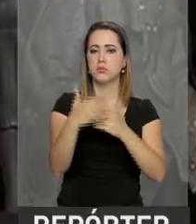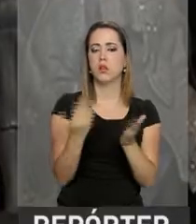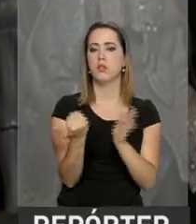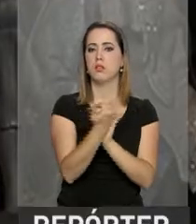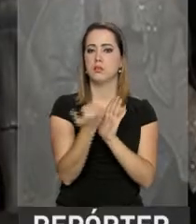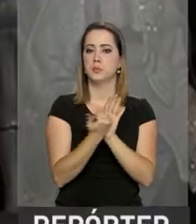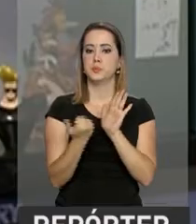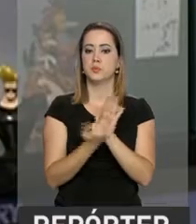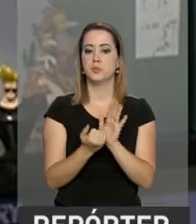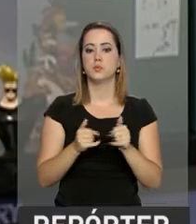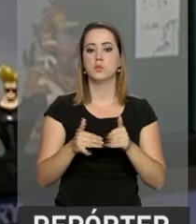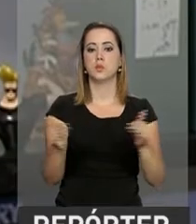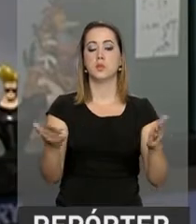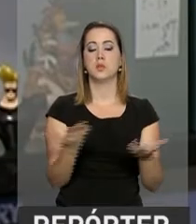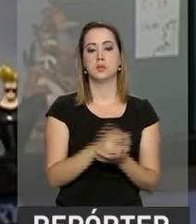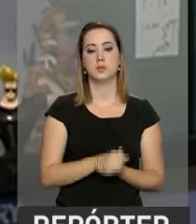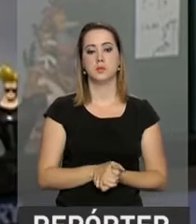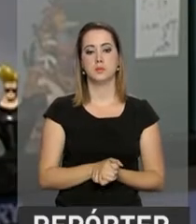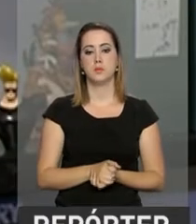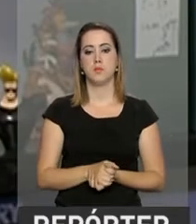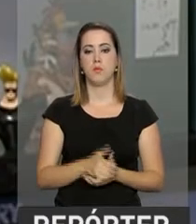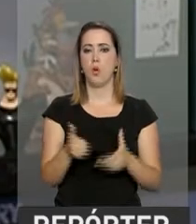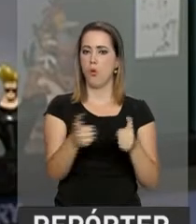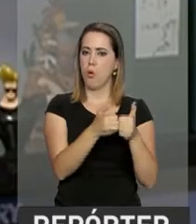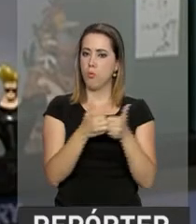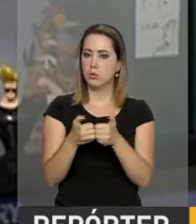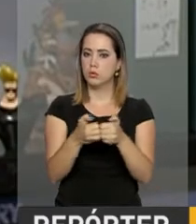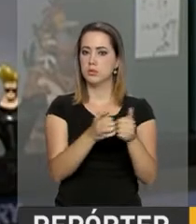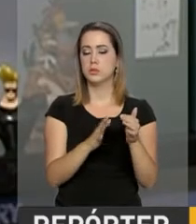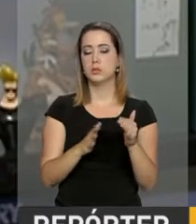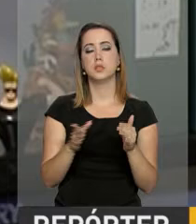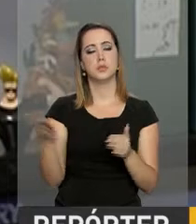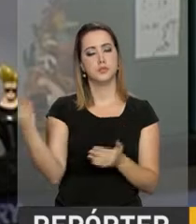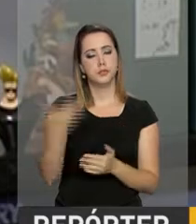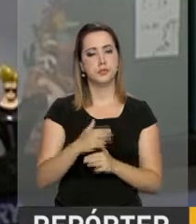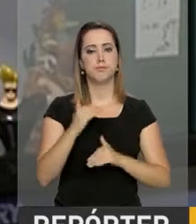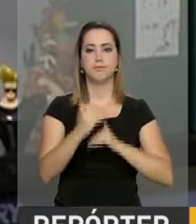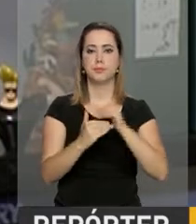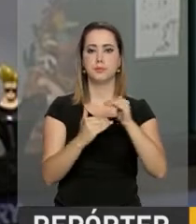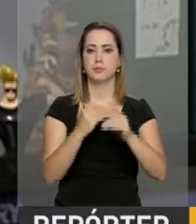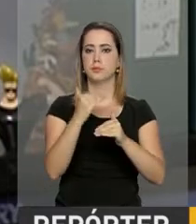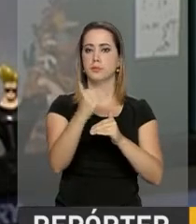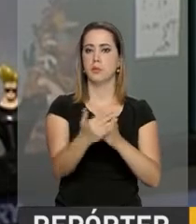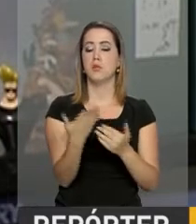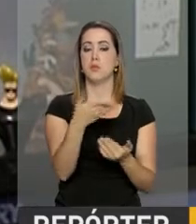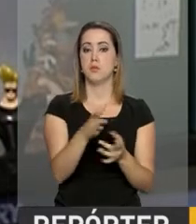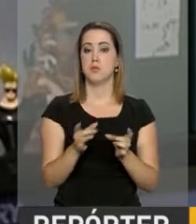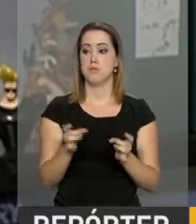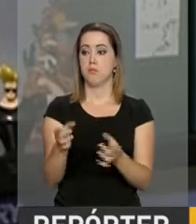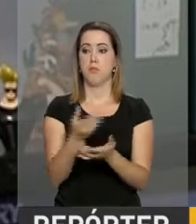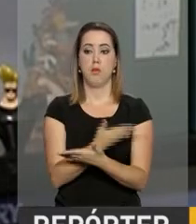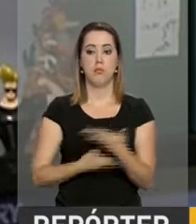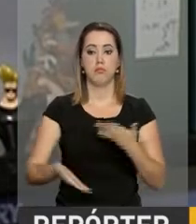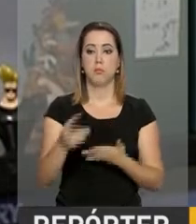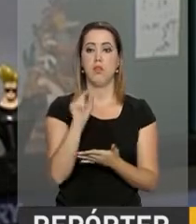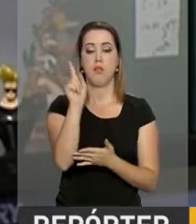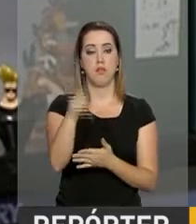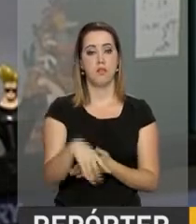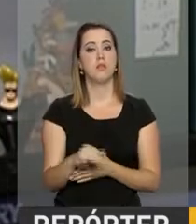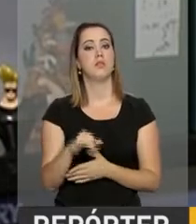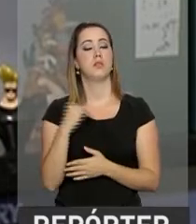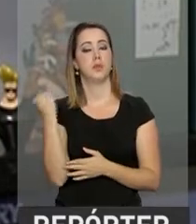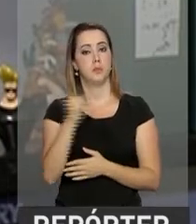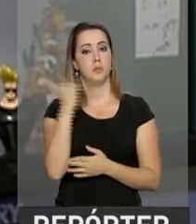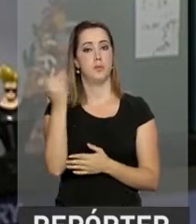nos últimos tempos o game ele vem crescendo o consumo e esse mercado vem se transformando no mercado principal do